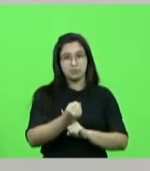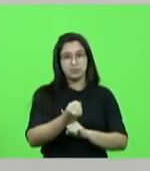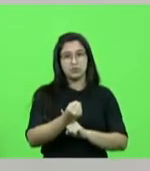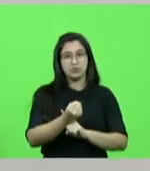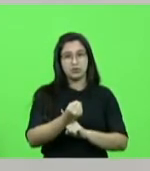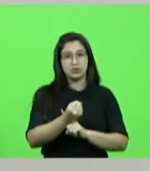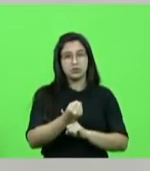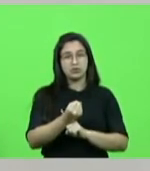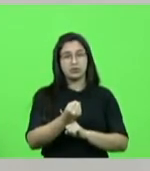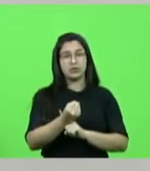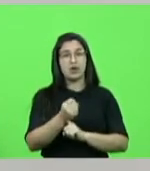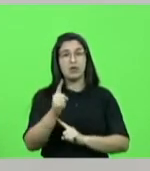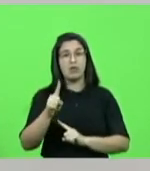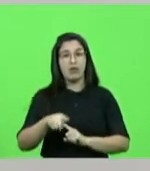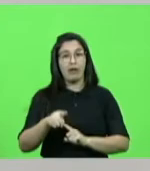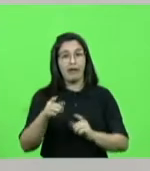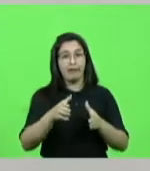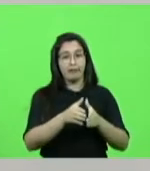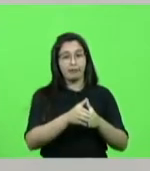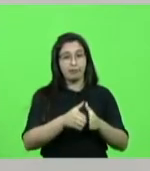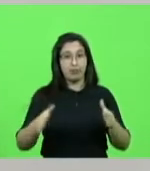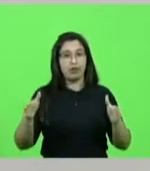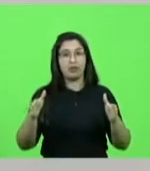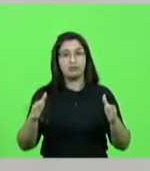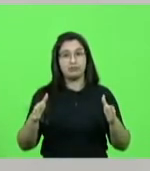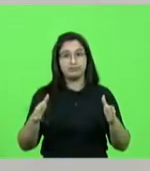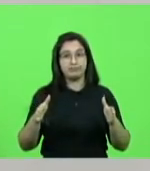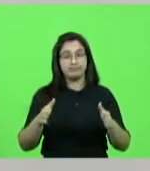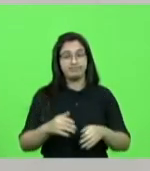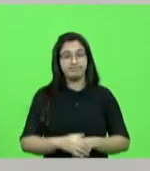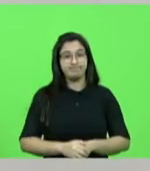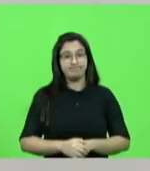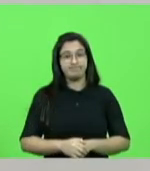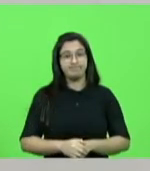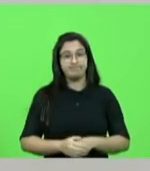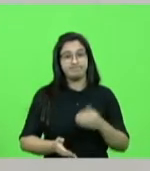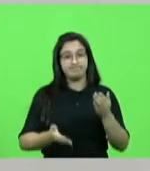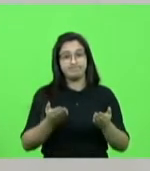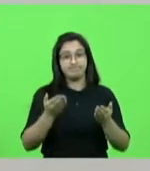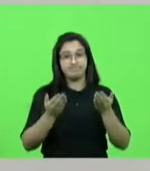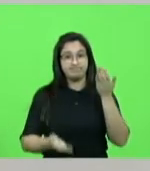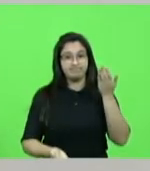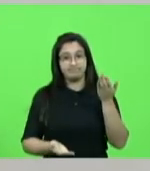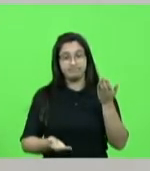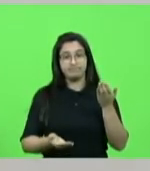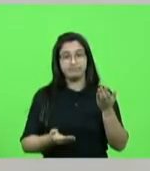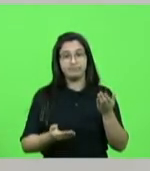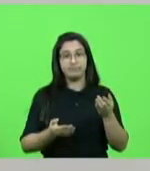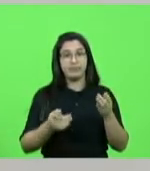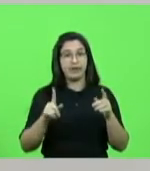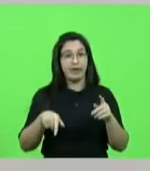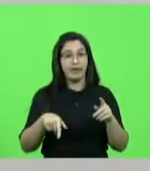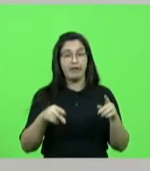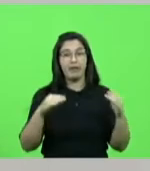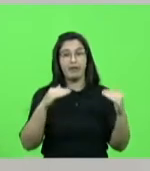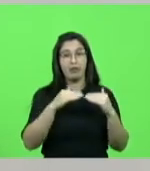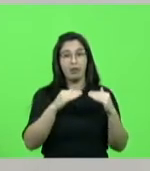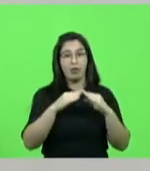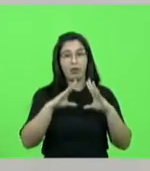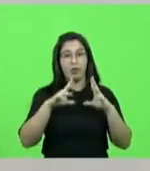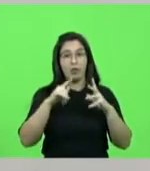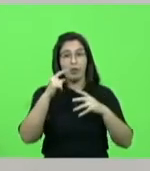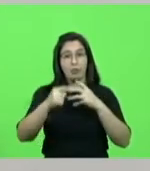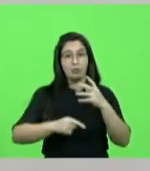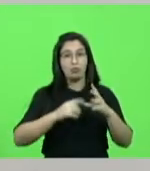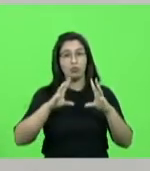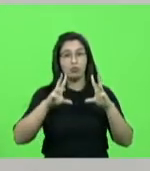ela é muito grande. A desigualdade existe no mundo todo, mas nos países emergentes, maior